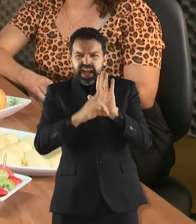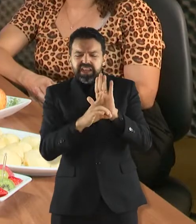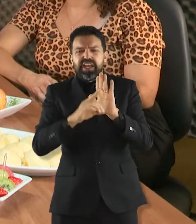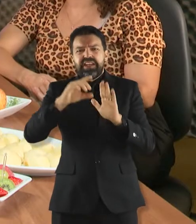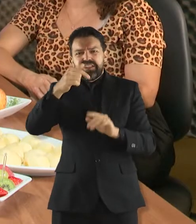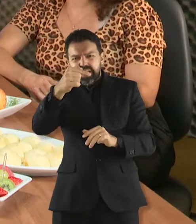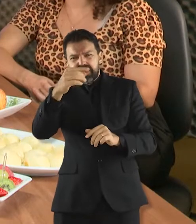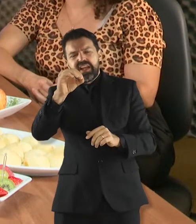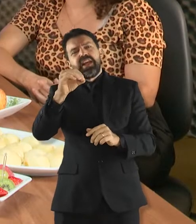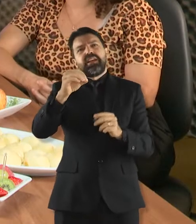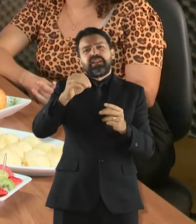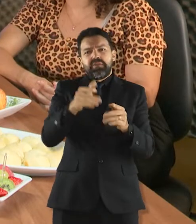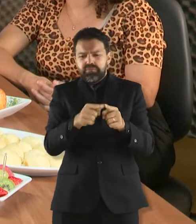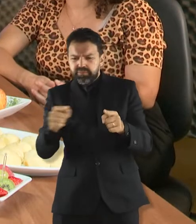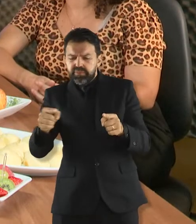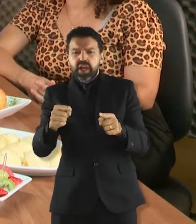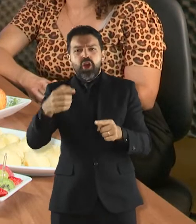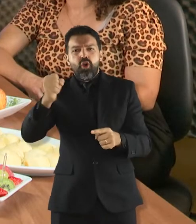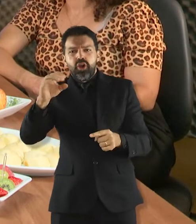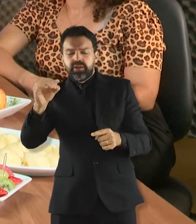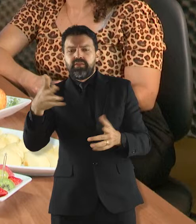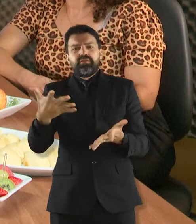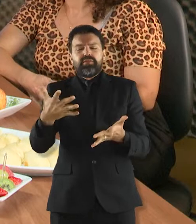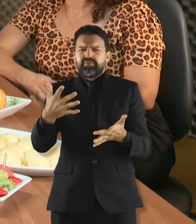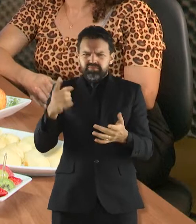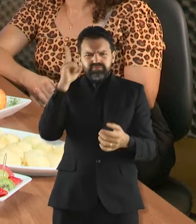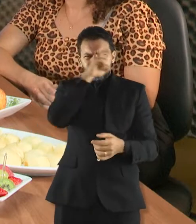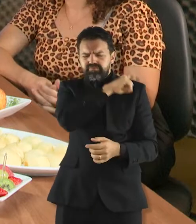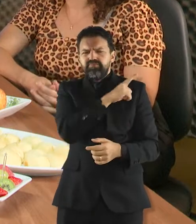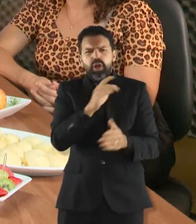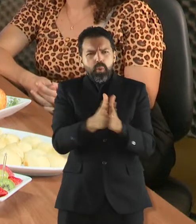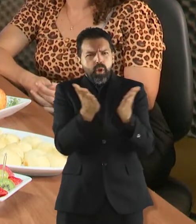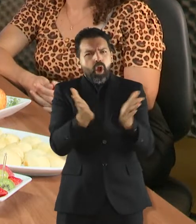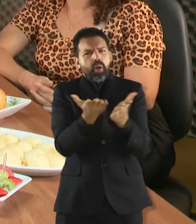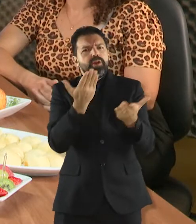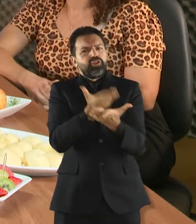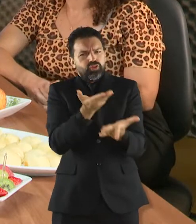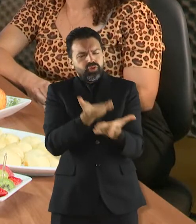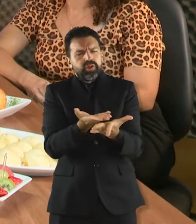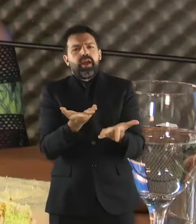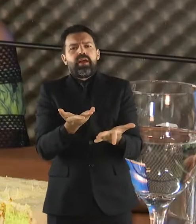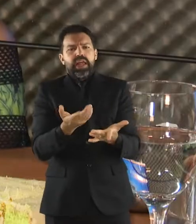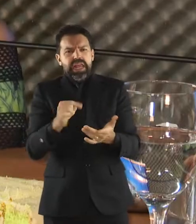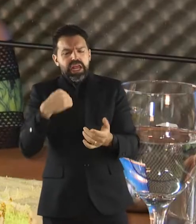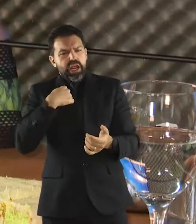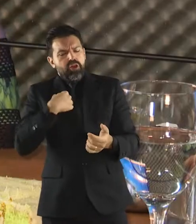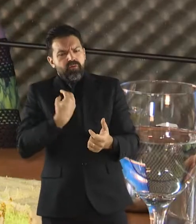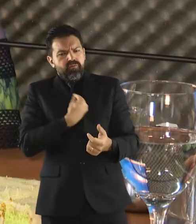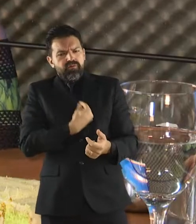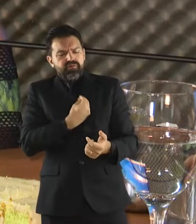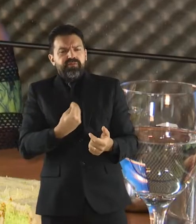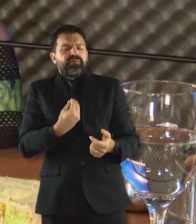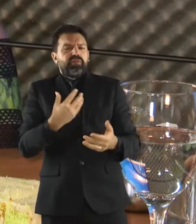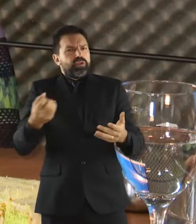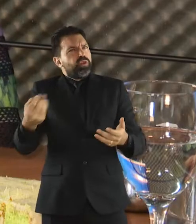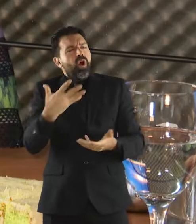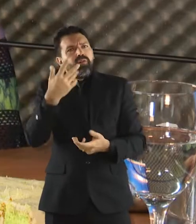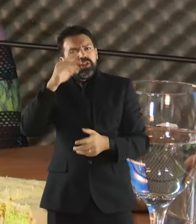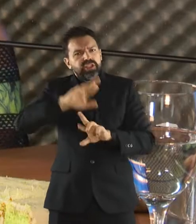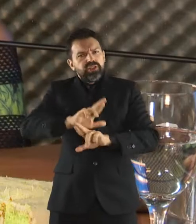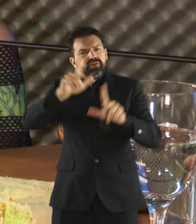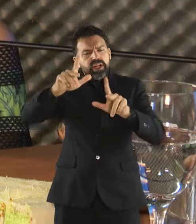né? Senhora, eu já acesso pego uma nova realidade. Eu já vivo uma nova realidade porque eu vivo em Roraima, então tem